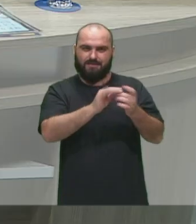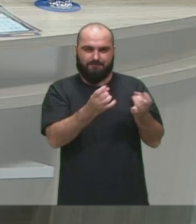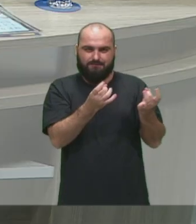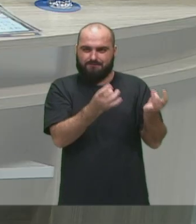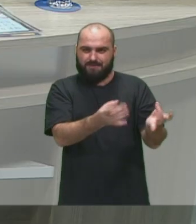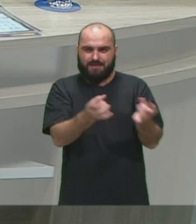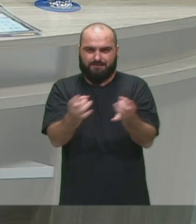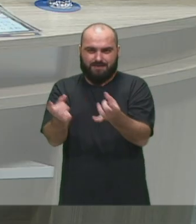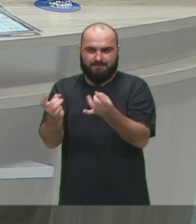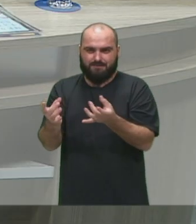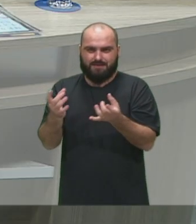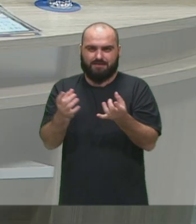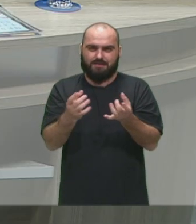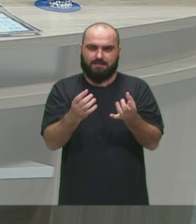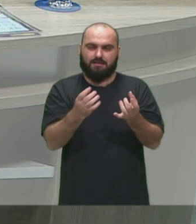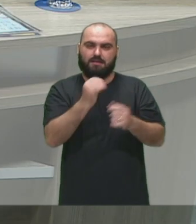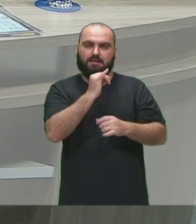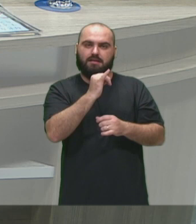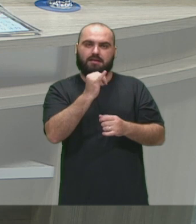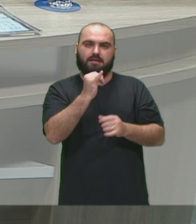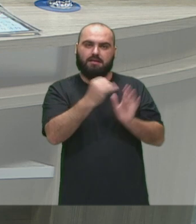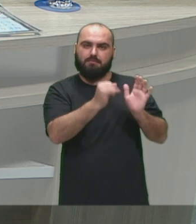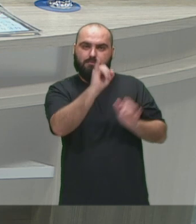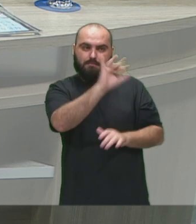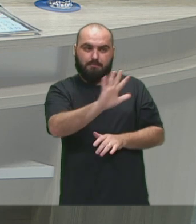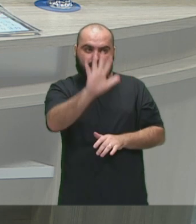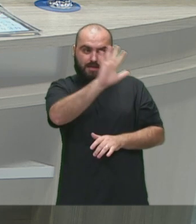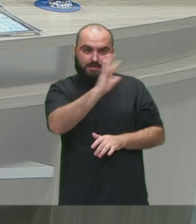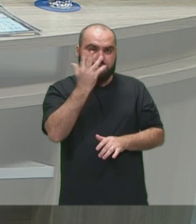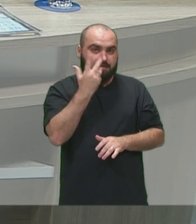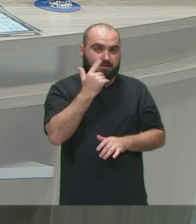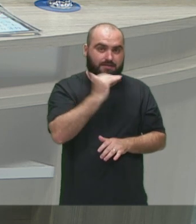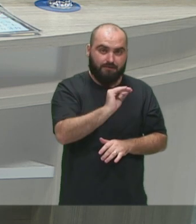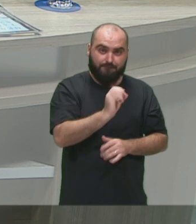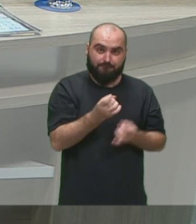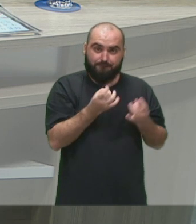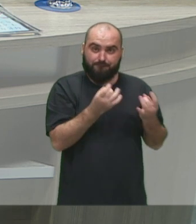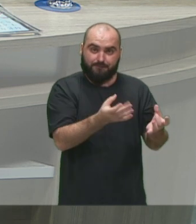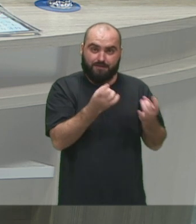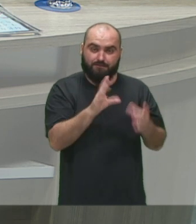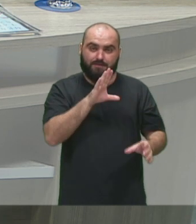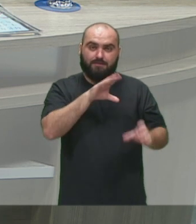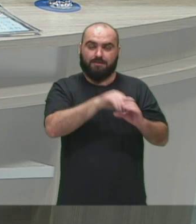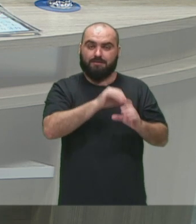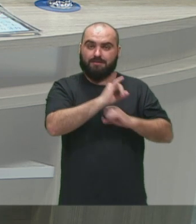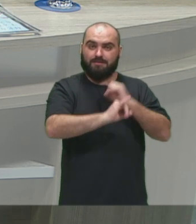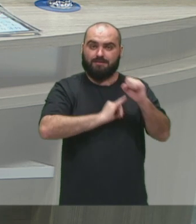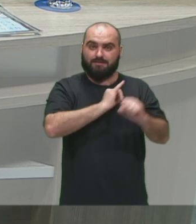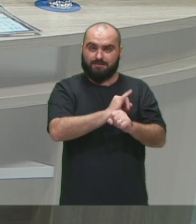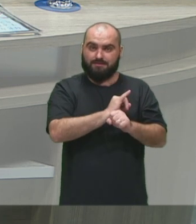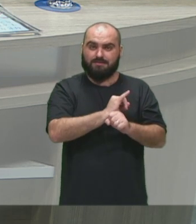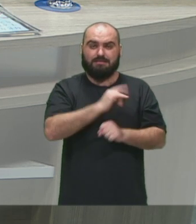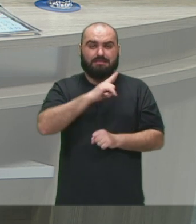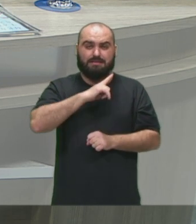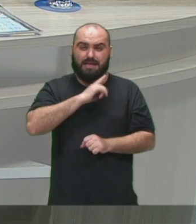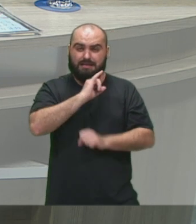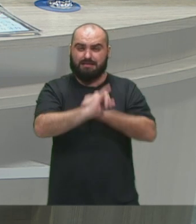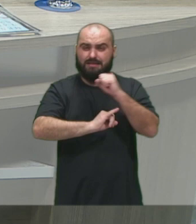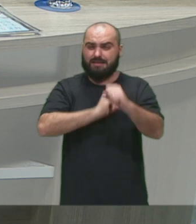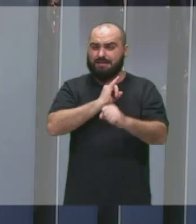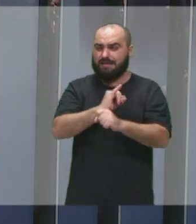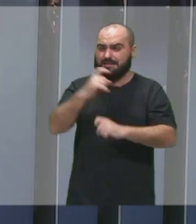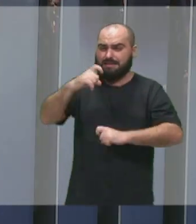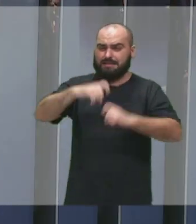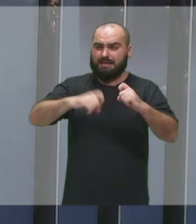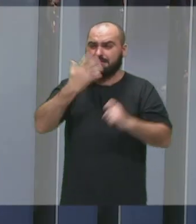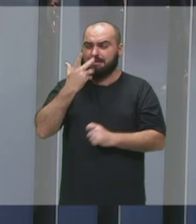de crianças para pedófilos, né? E tem muita pedofilia na internet.